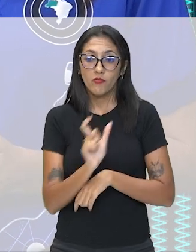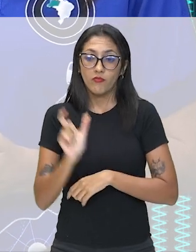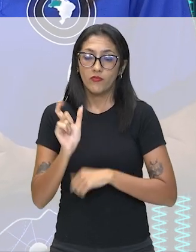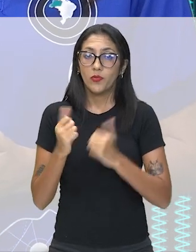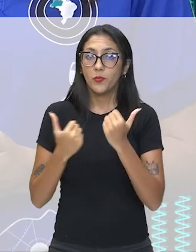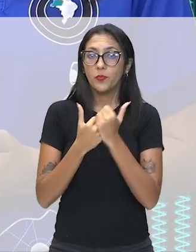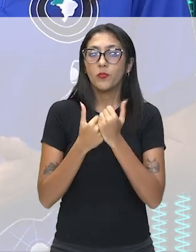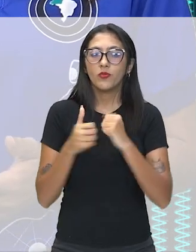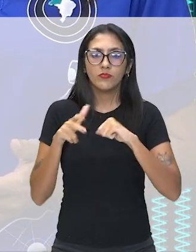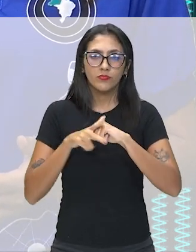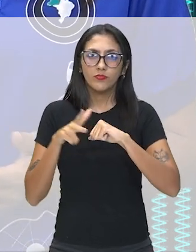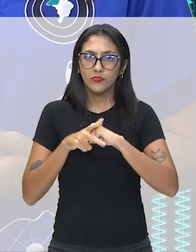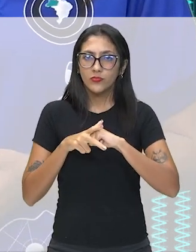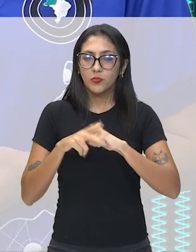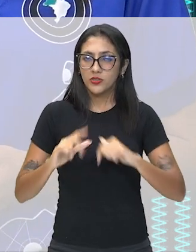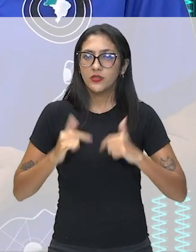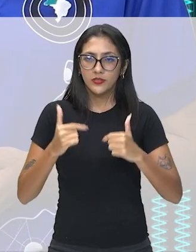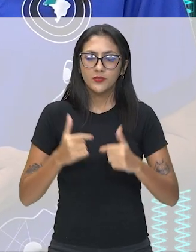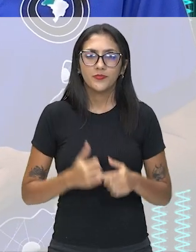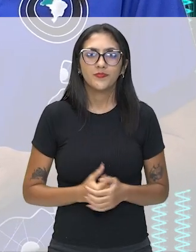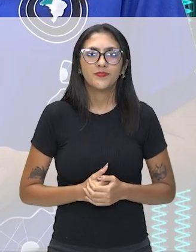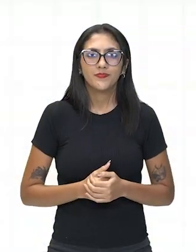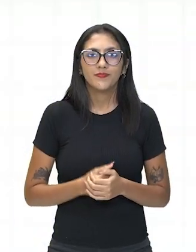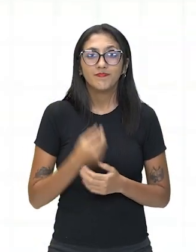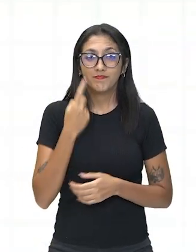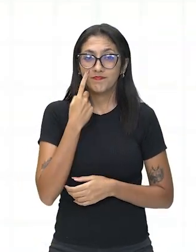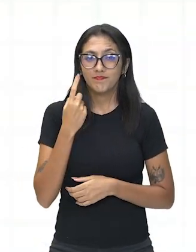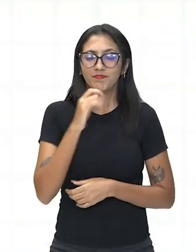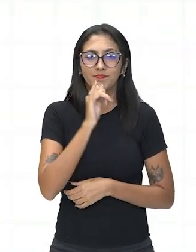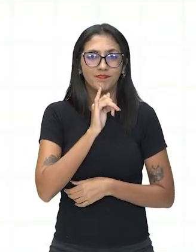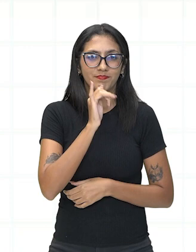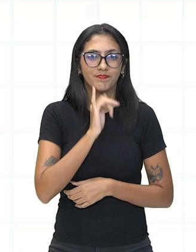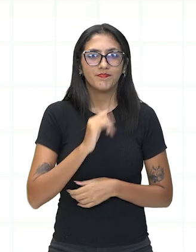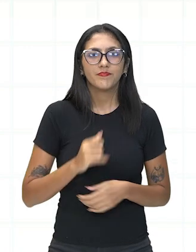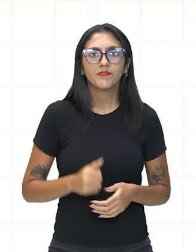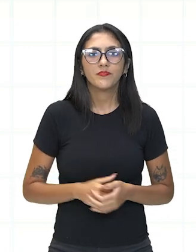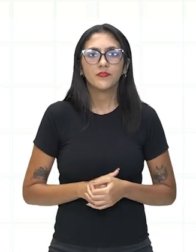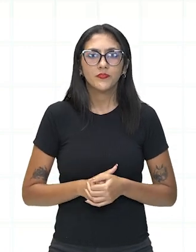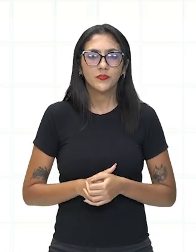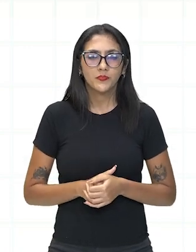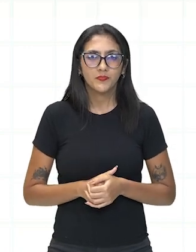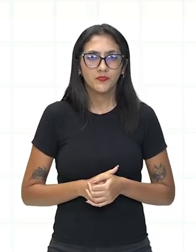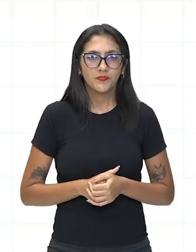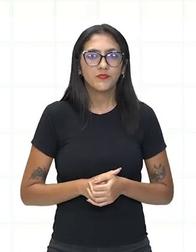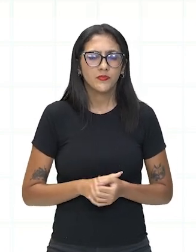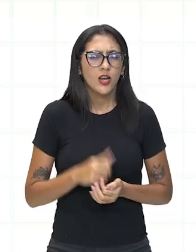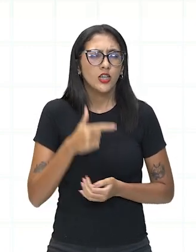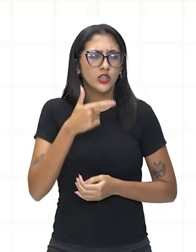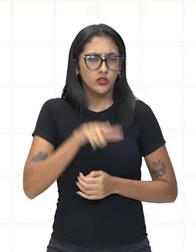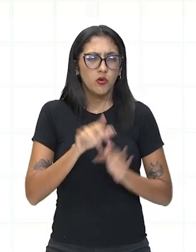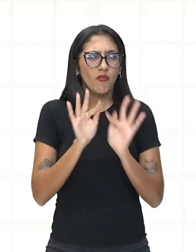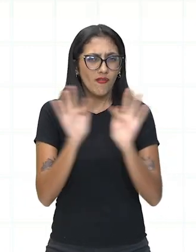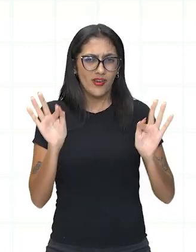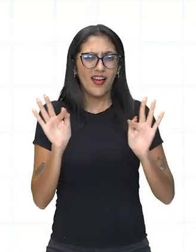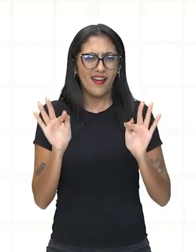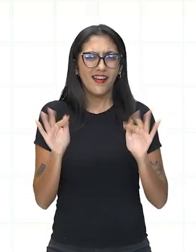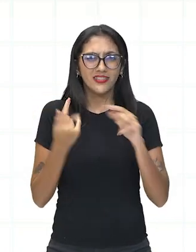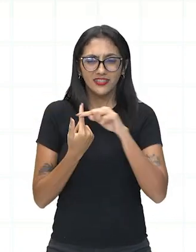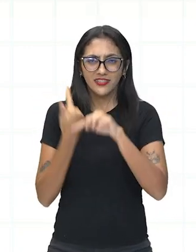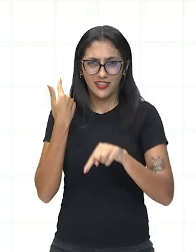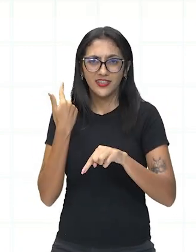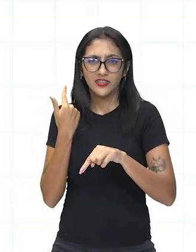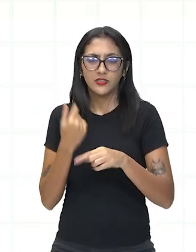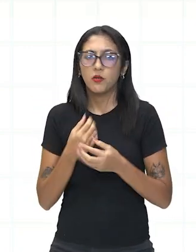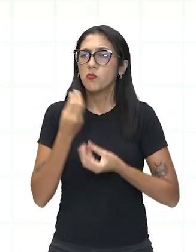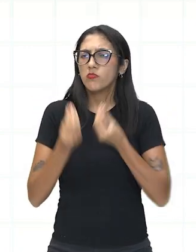infinitivo sem o to. Vamos ver exemplos. Olha aí, aquela mesma frase que a gente viu na afirmativa, como eu posso